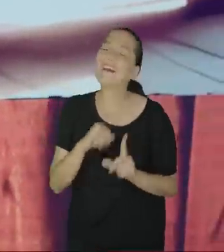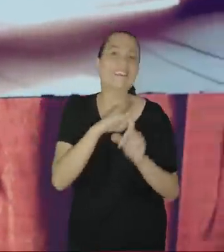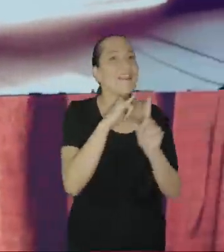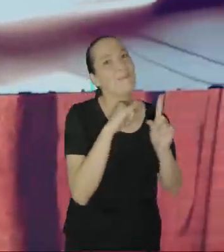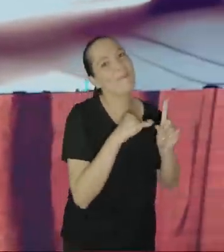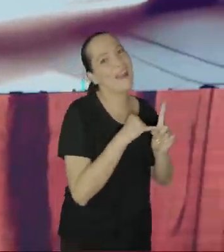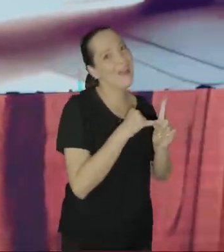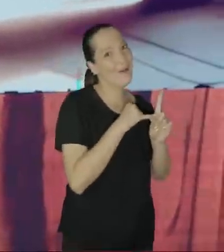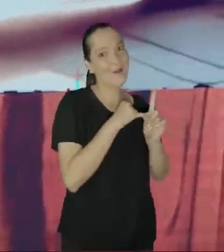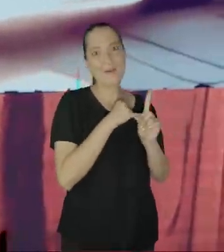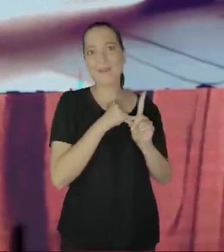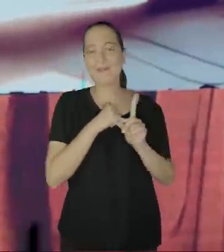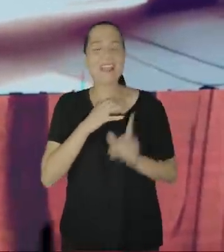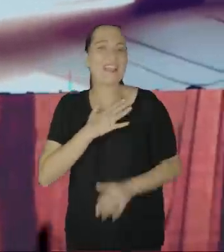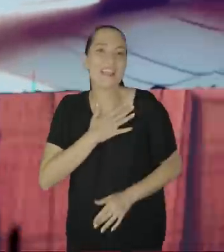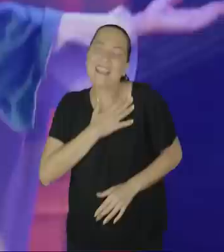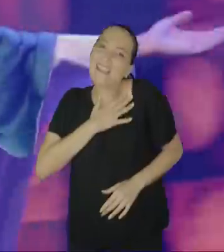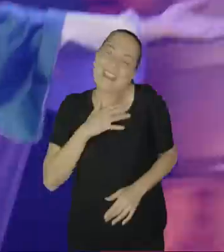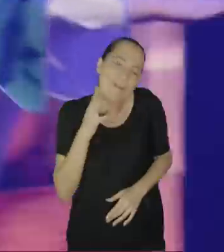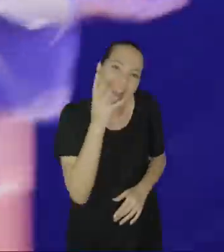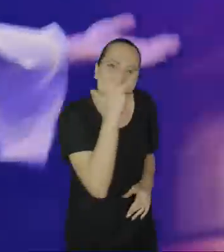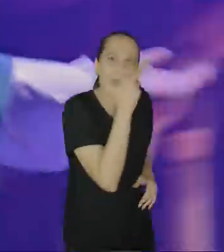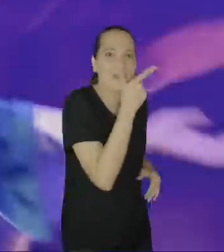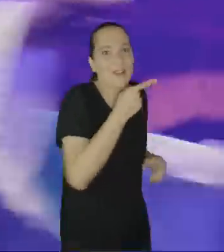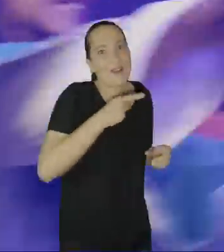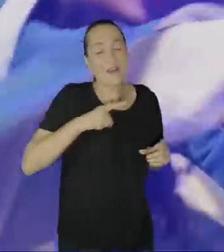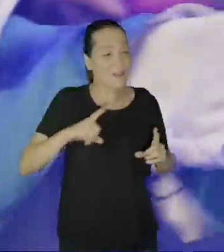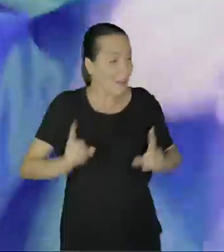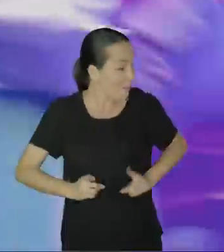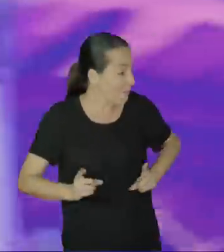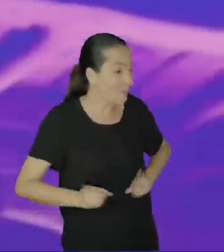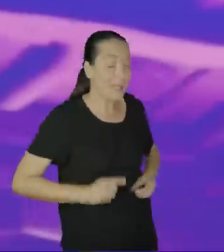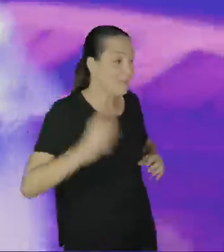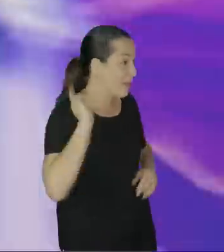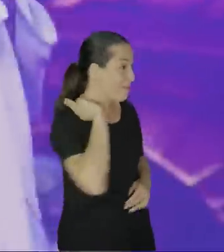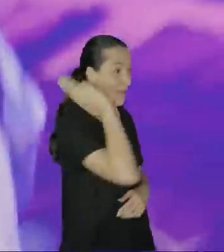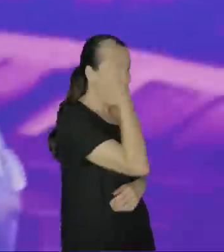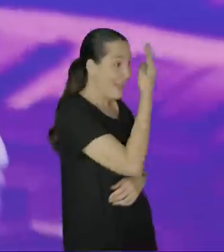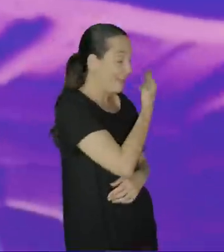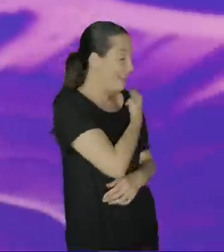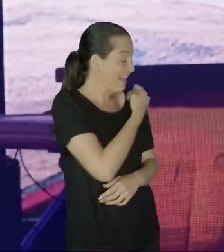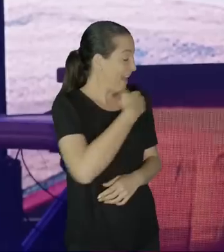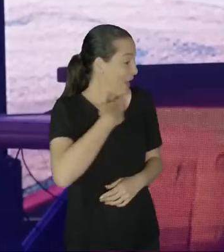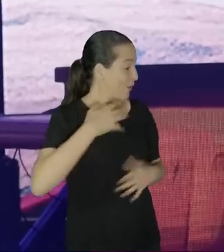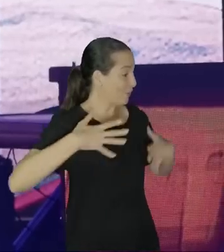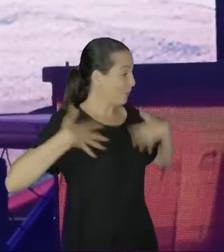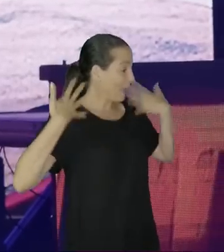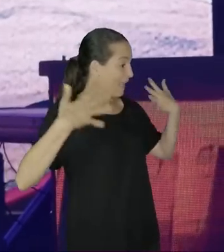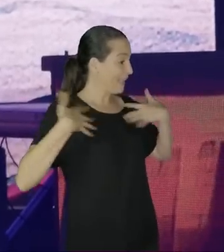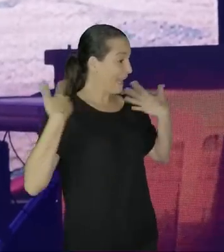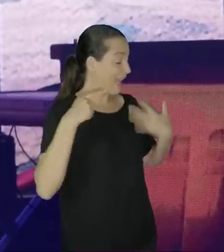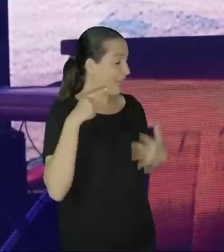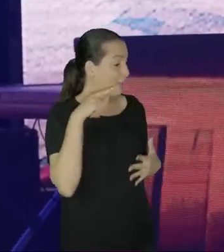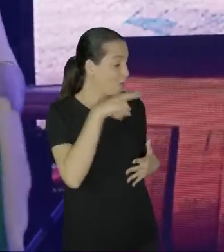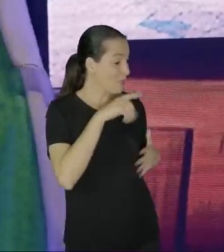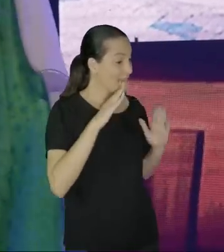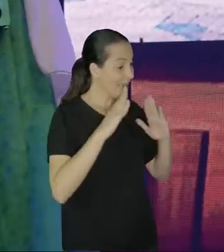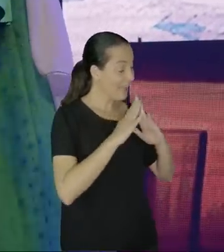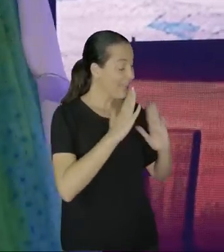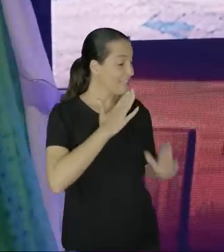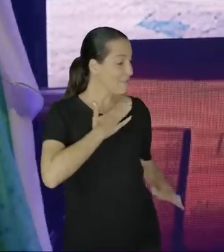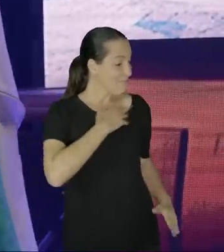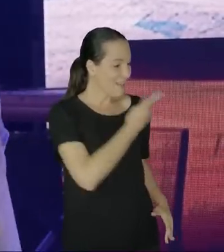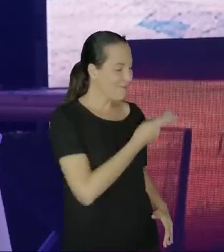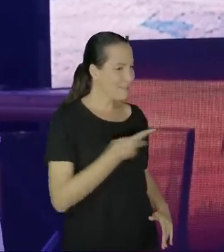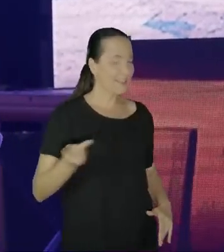Ah, Isabel! Minha linda prima Maria! Como me alegra receber você aqui na minha casa!